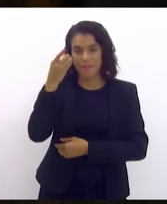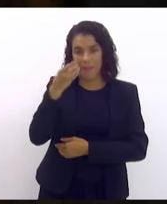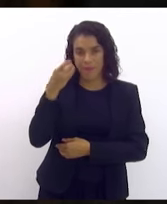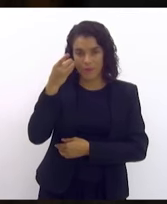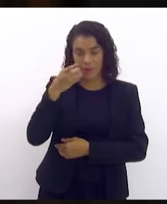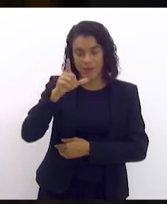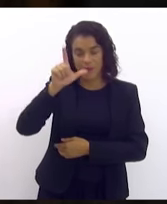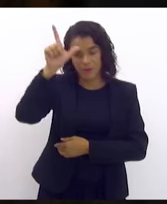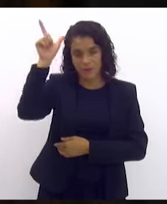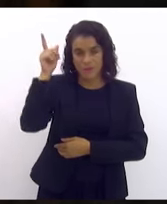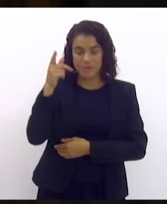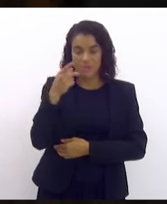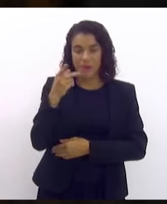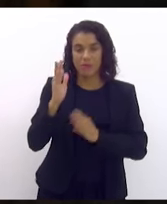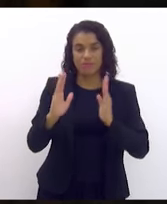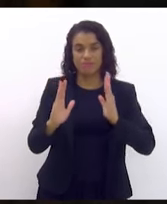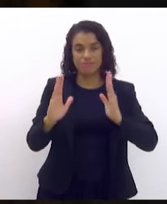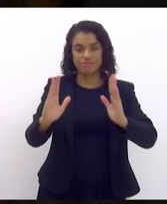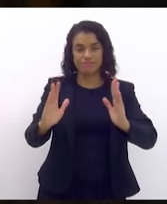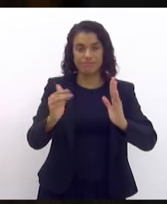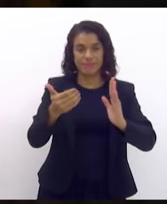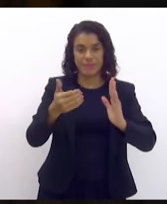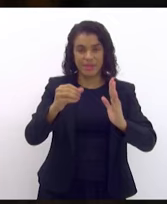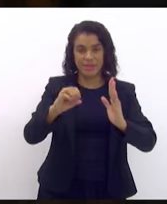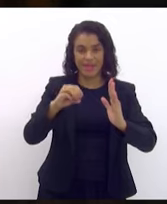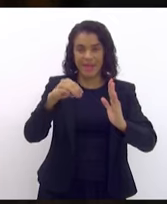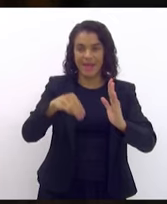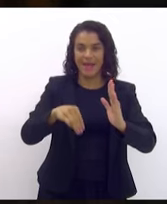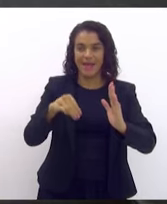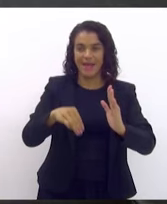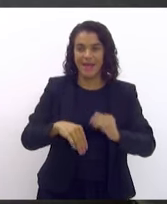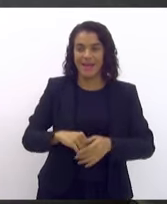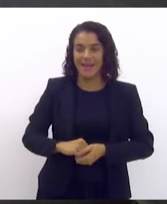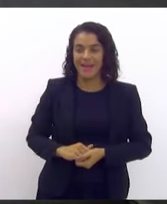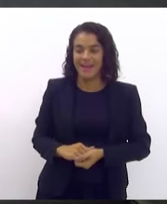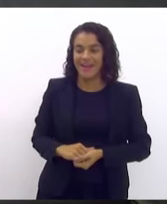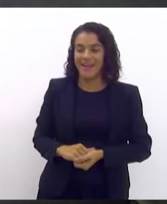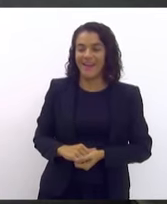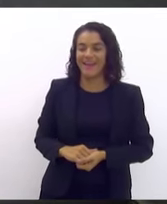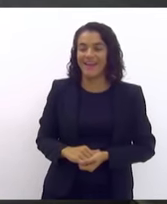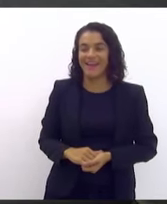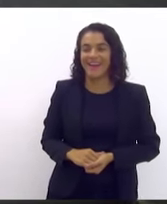Paulo que dispõe de 10 minutos ou mais